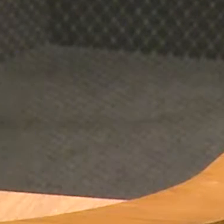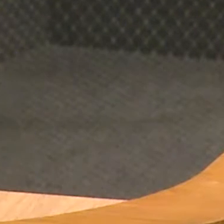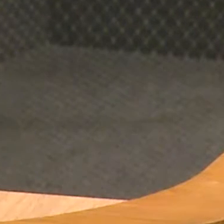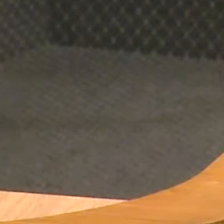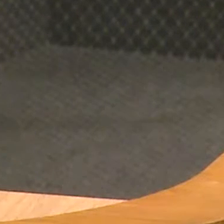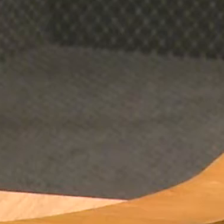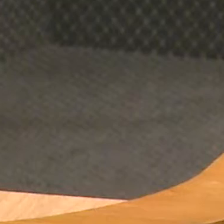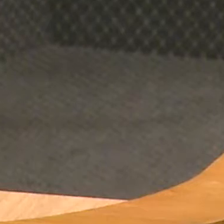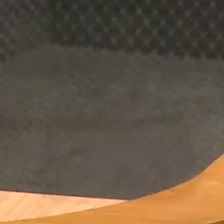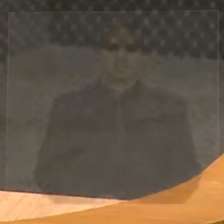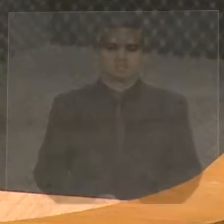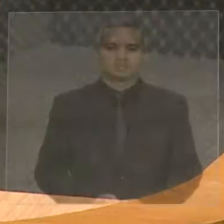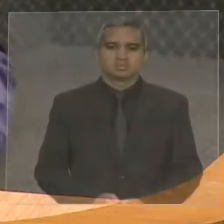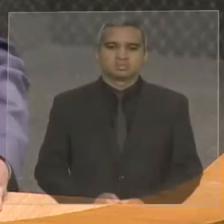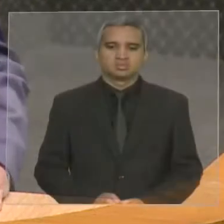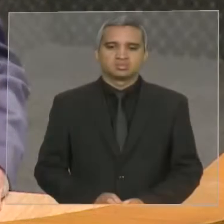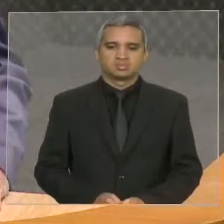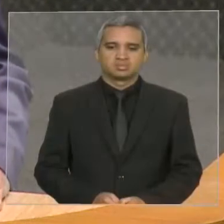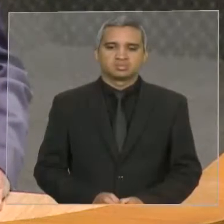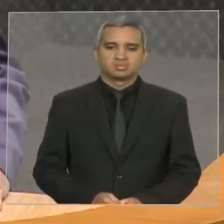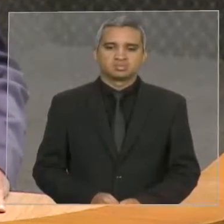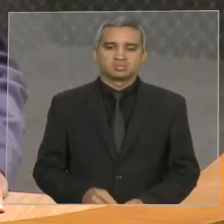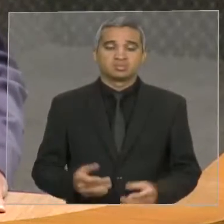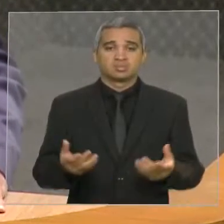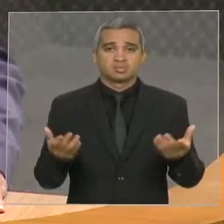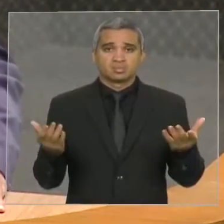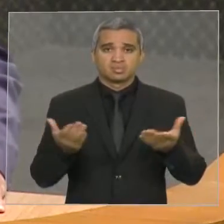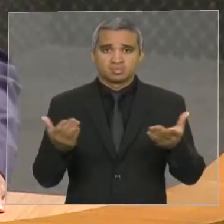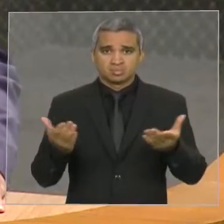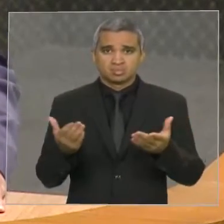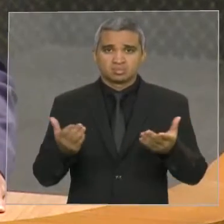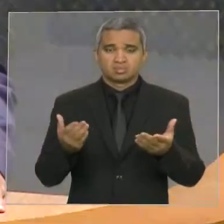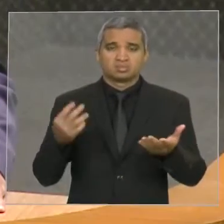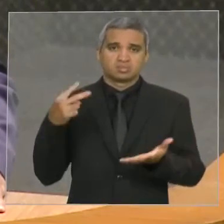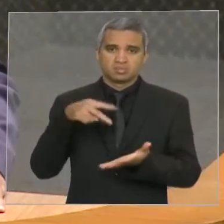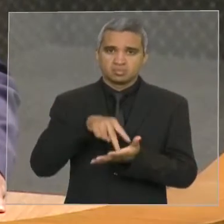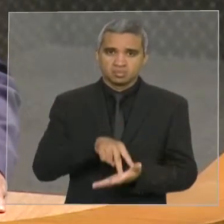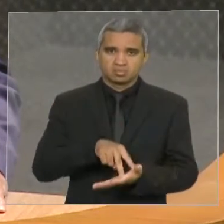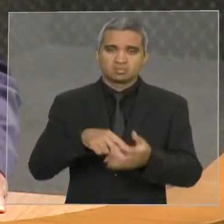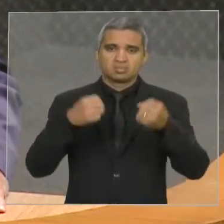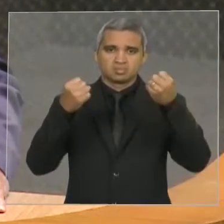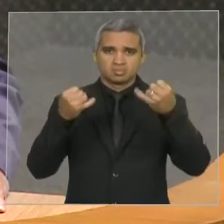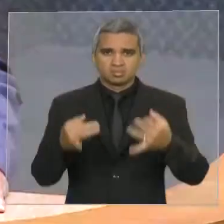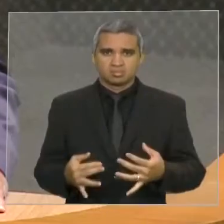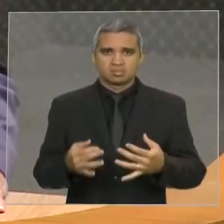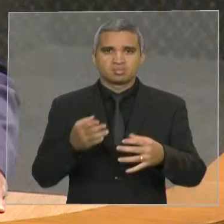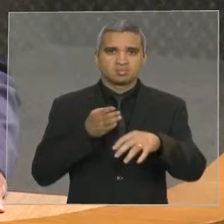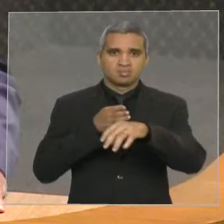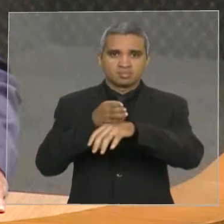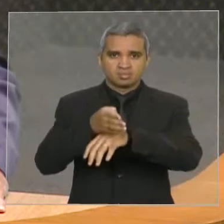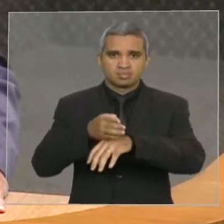verdade, desde sexta-feira, a cidade está em festa, comemorando